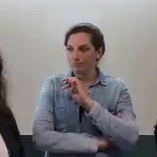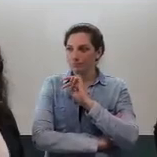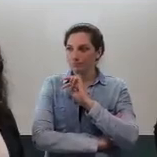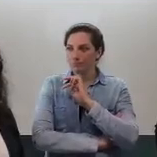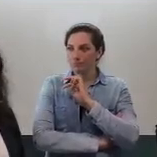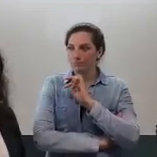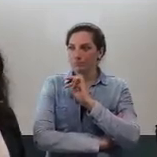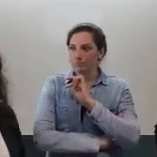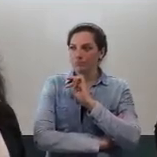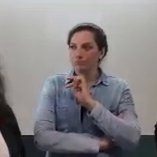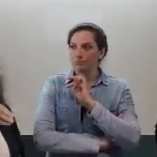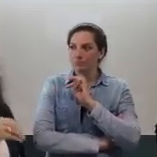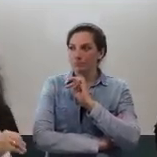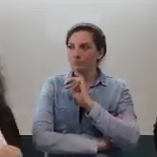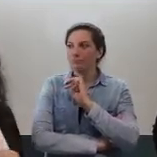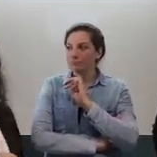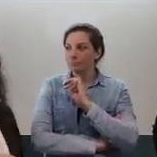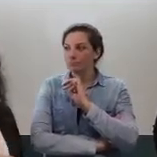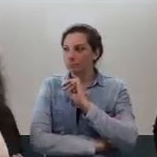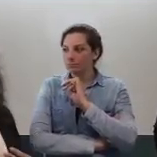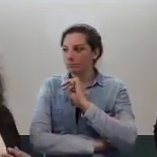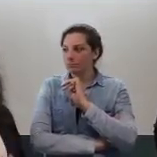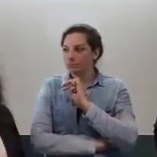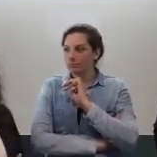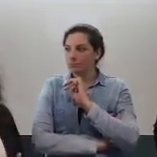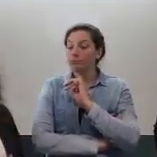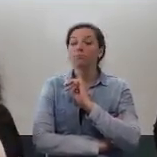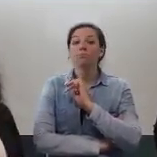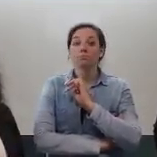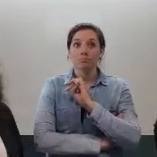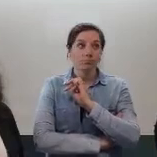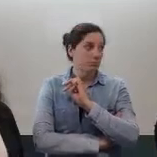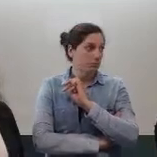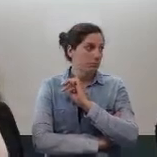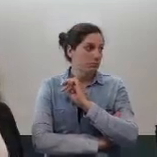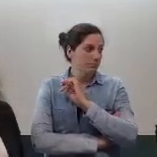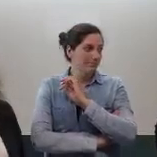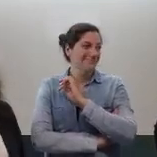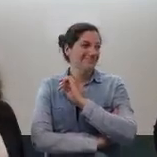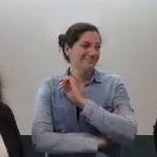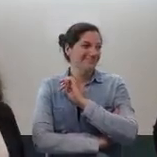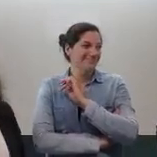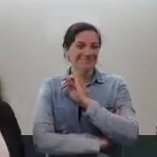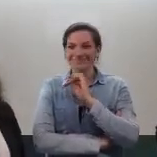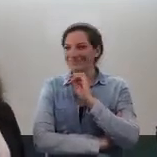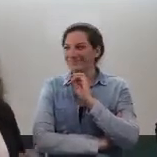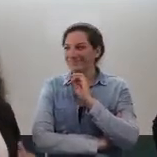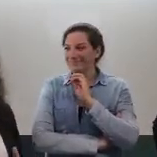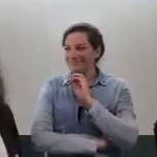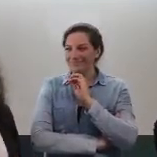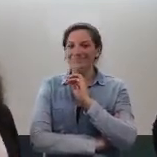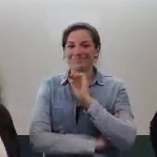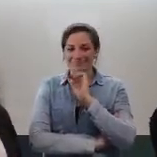um conteúdo de algum lugar e não cita quem foi que escreveu, isso é considerado plágio. E é crime. E plágio é crime. Então,